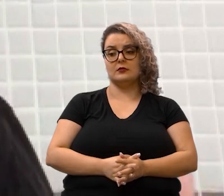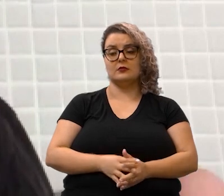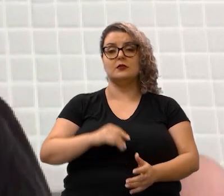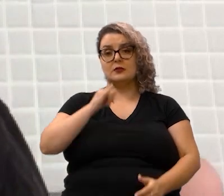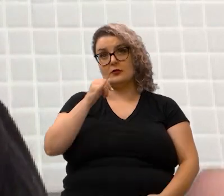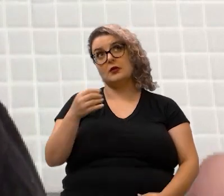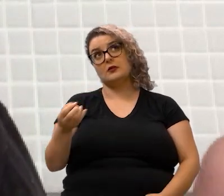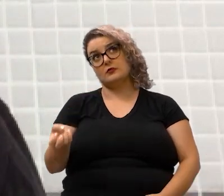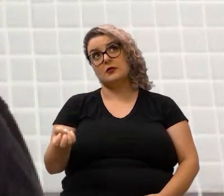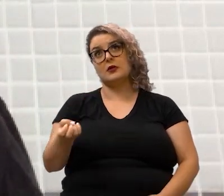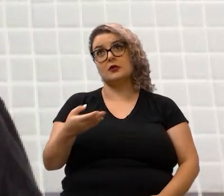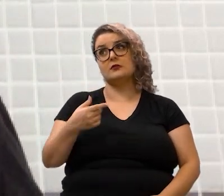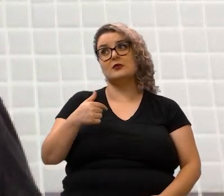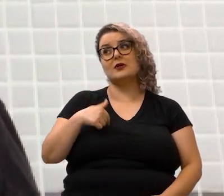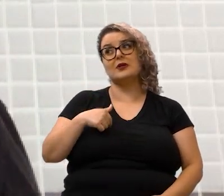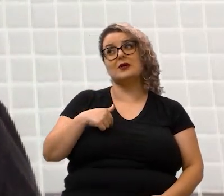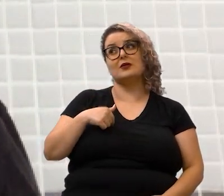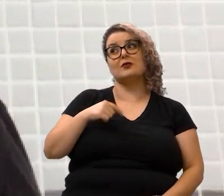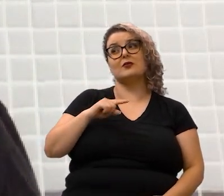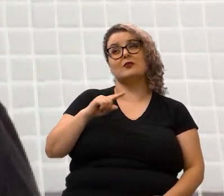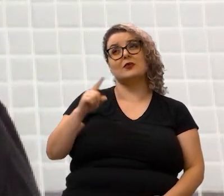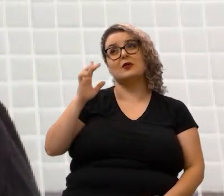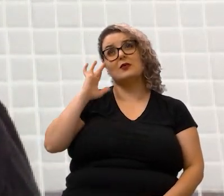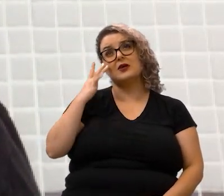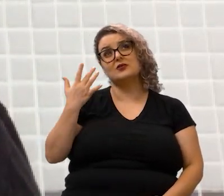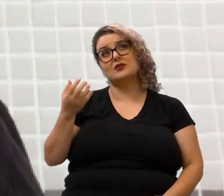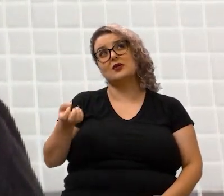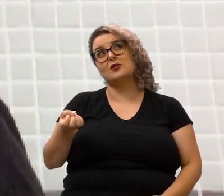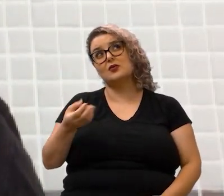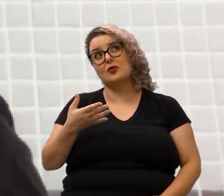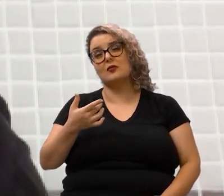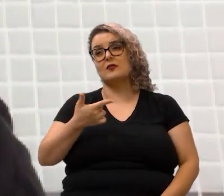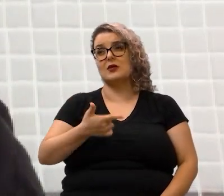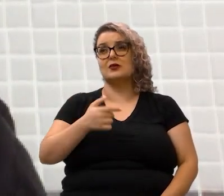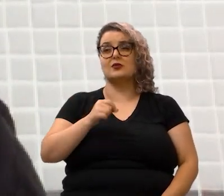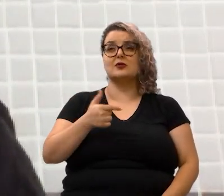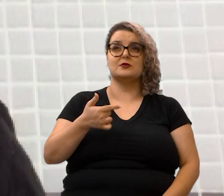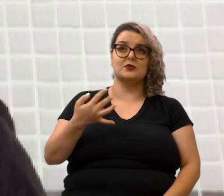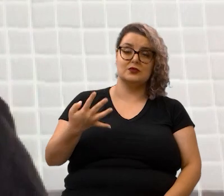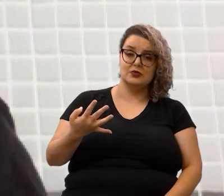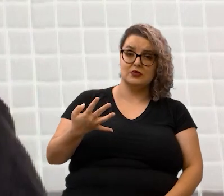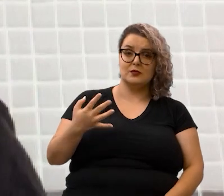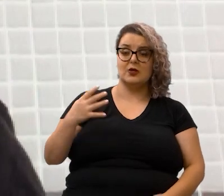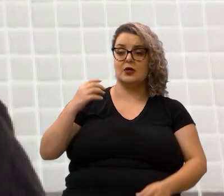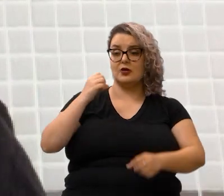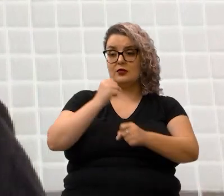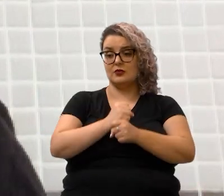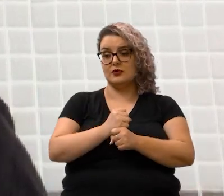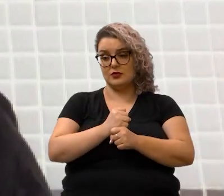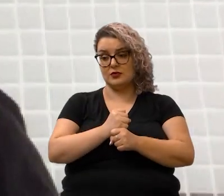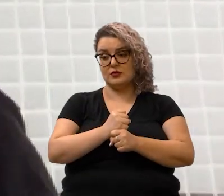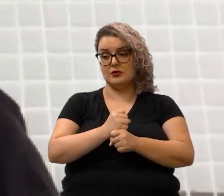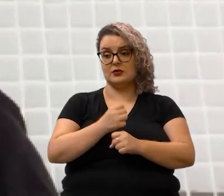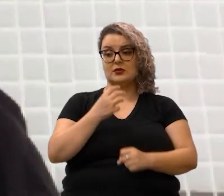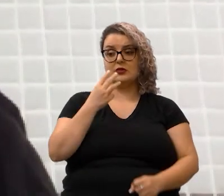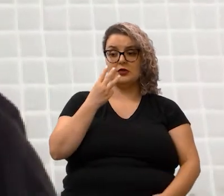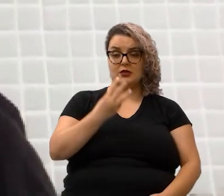Você falou que ela é nova, eu não acho que ela seja tão nova, não. Ela, agora, em 2024, ela está